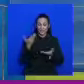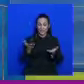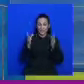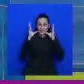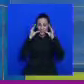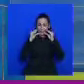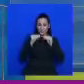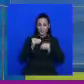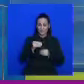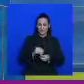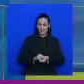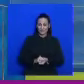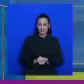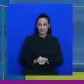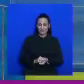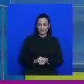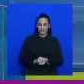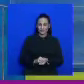noite.